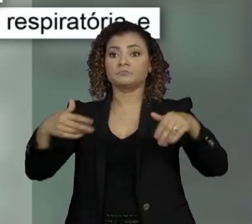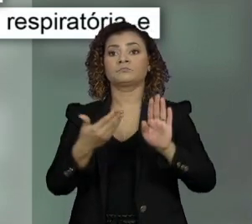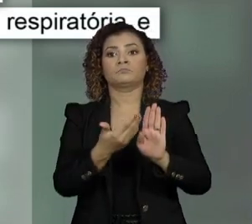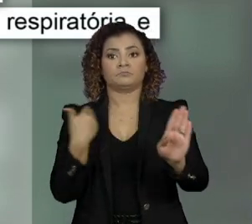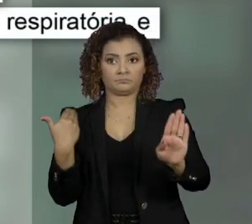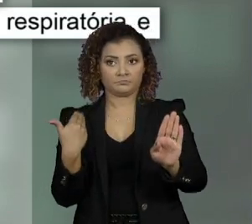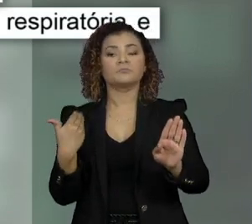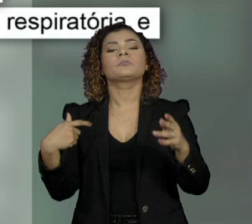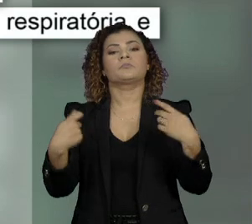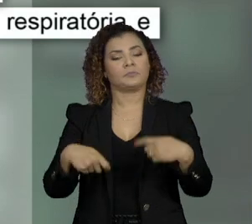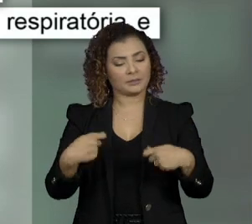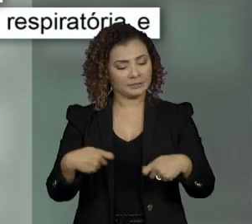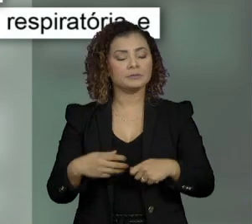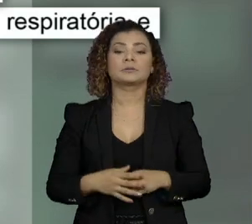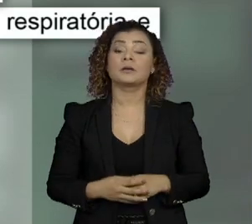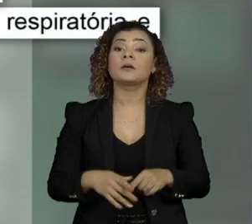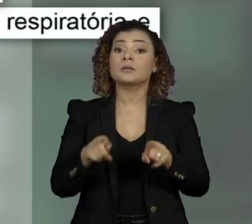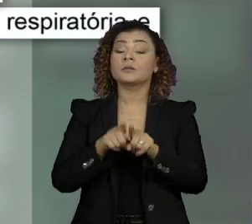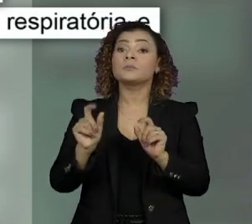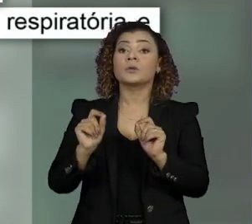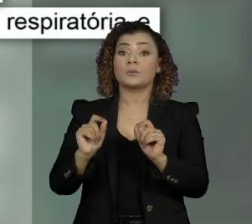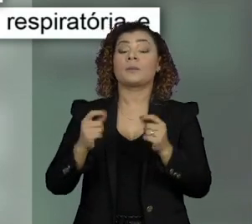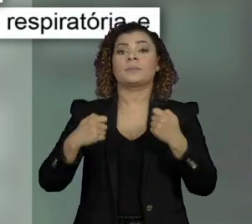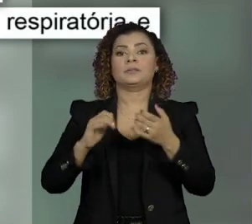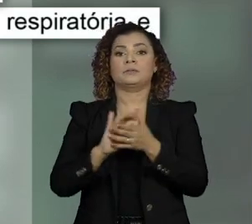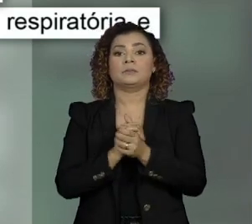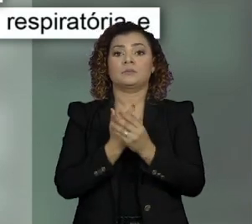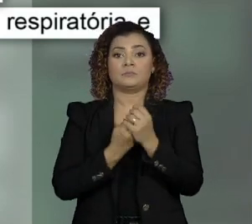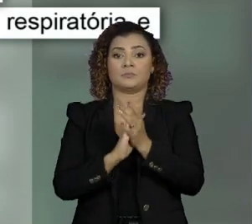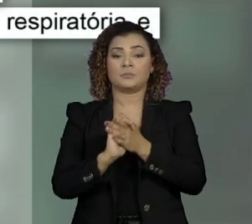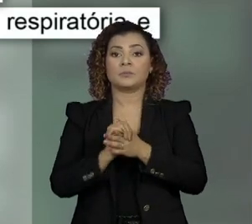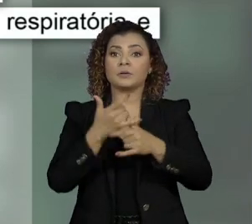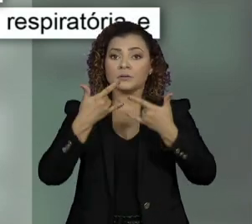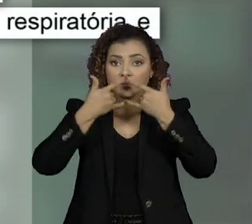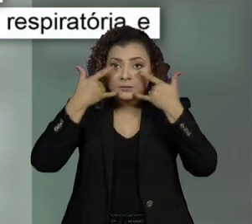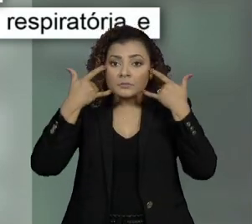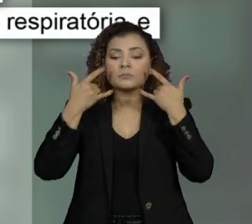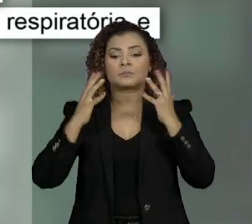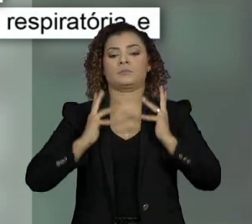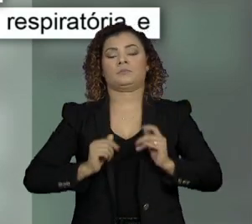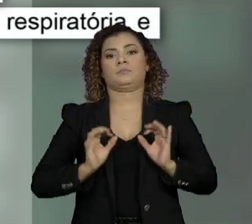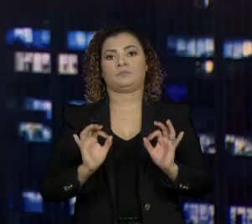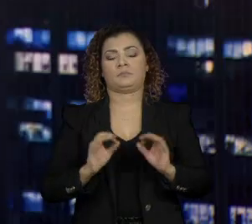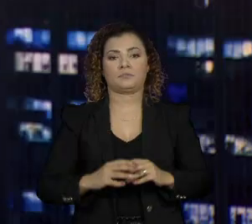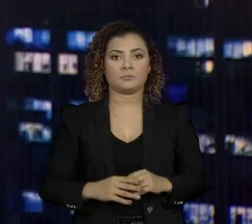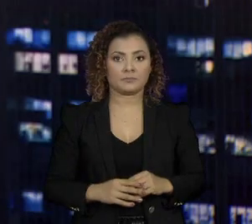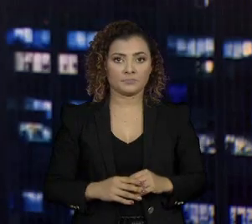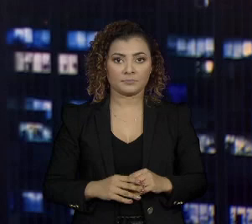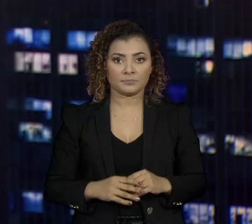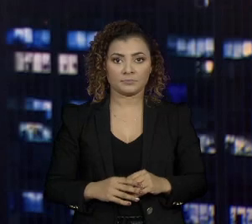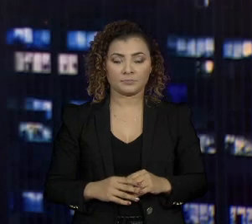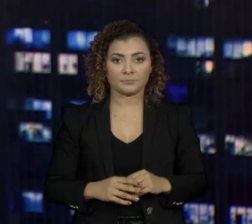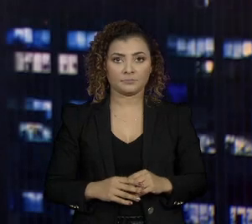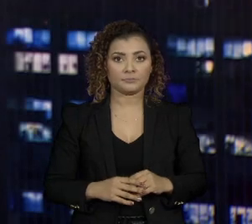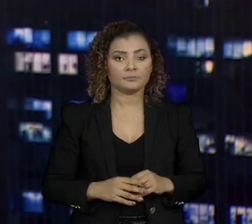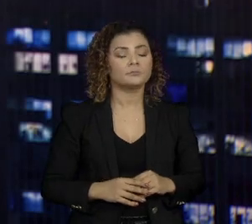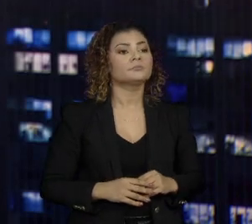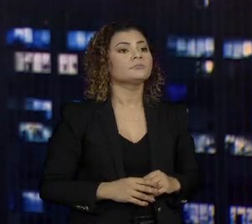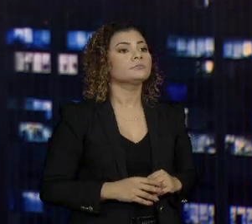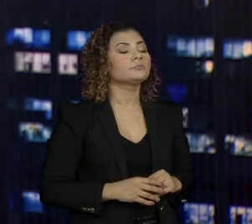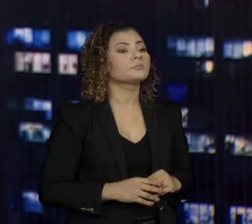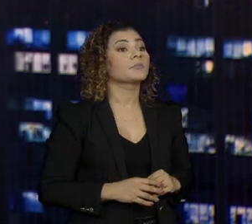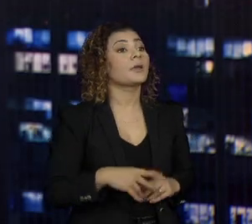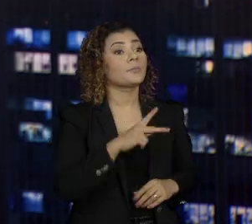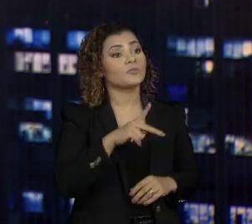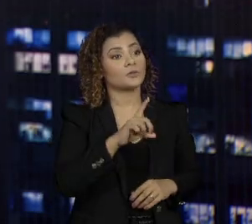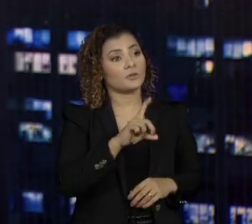de 1 metro entre as pessoas, adoção de etiqueta respiratória e higienização das mãos. Professora Deise, a nota, entre